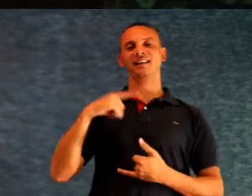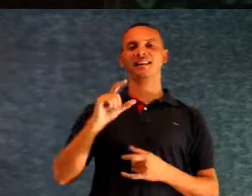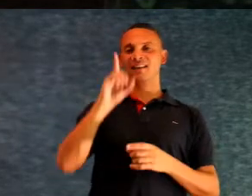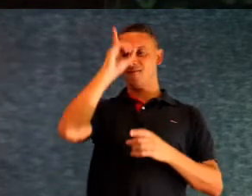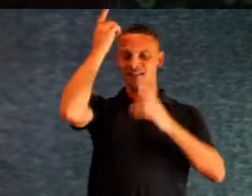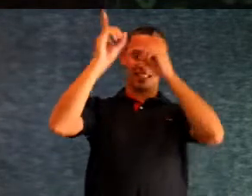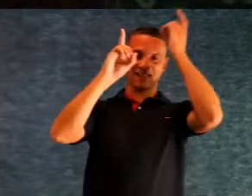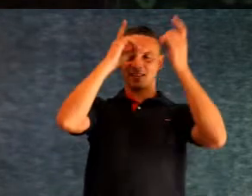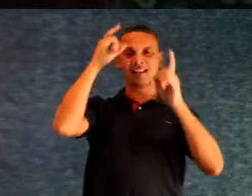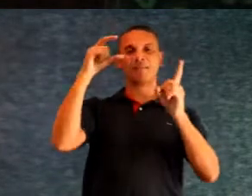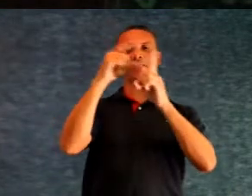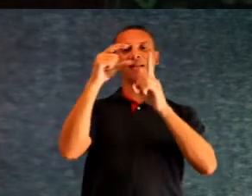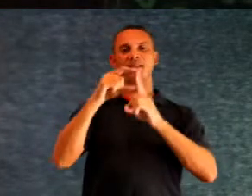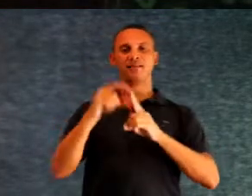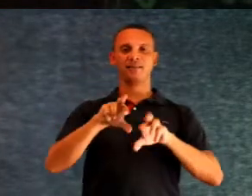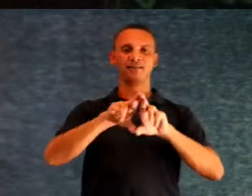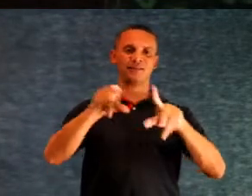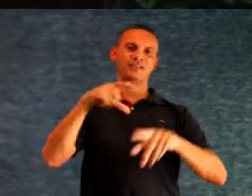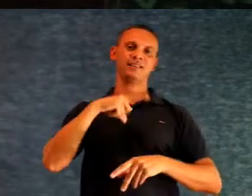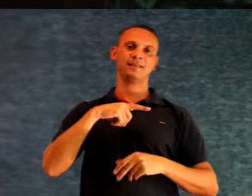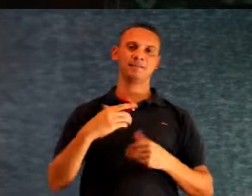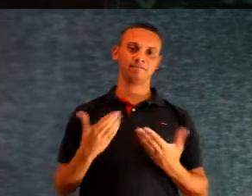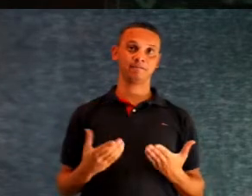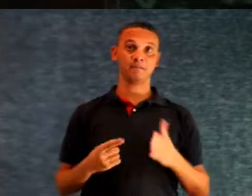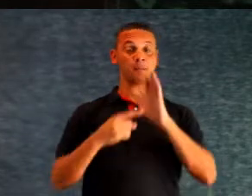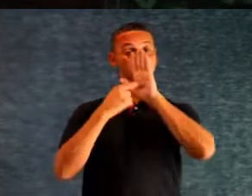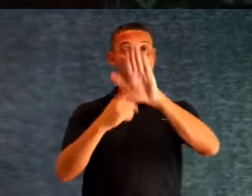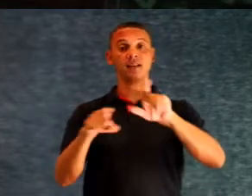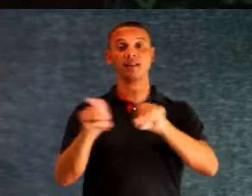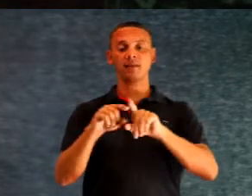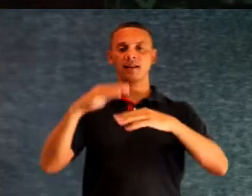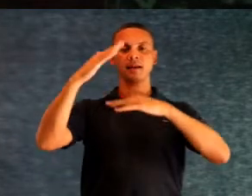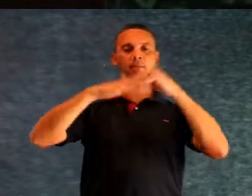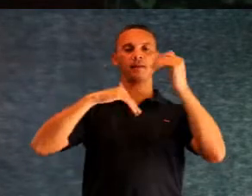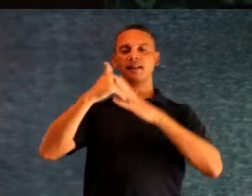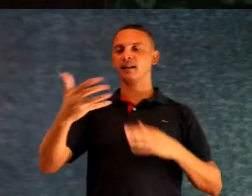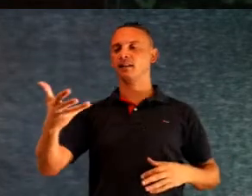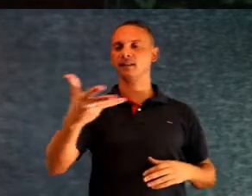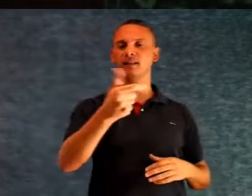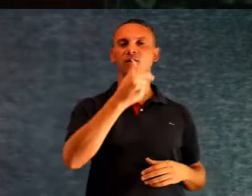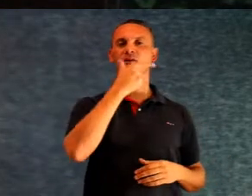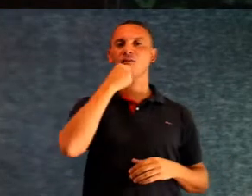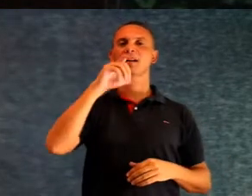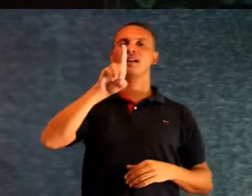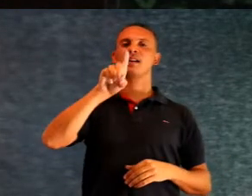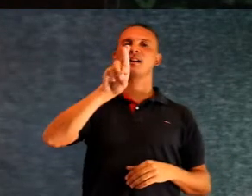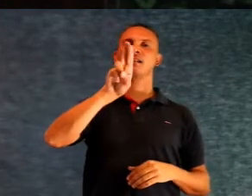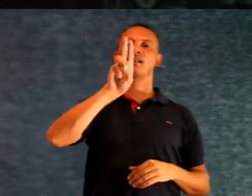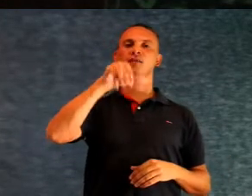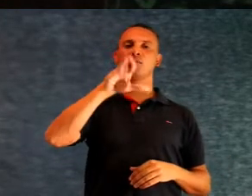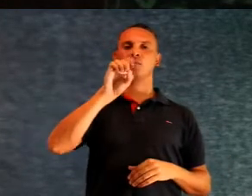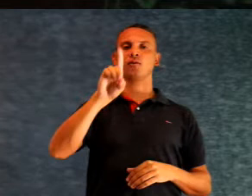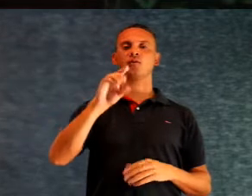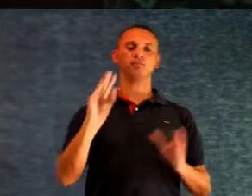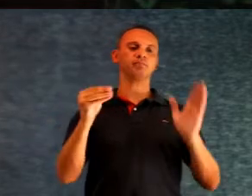também servem para brincar, né? As palavras também são instrumentos de brinquedo para todos nós, não só para as crianças,